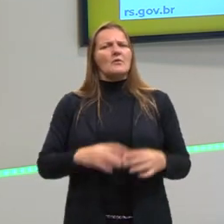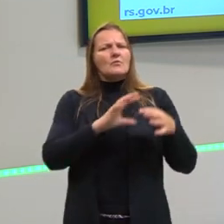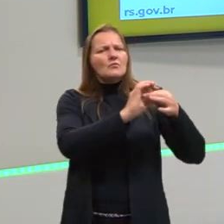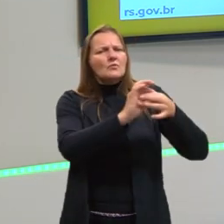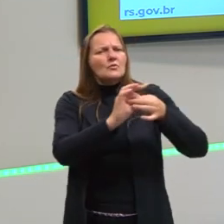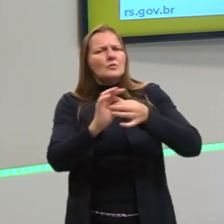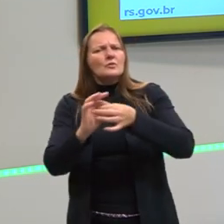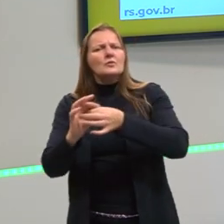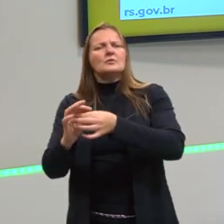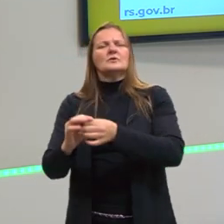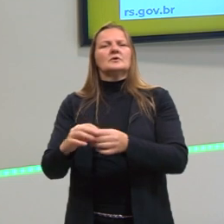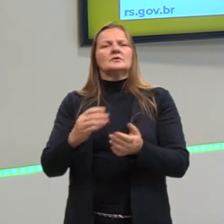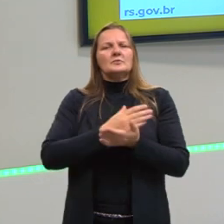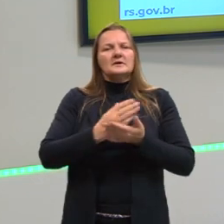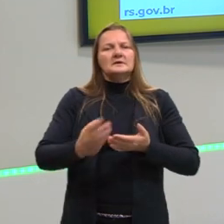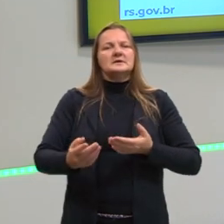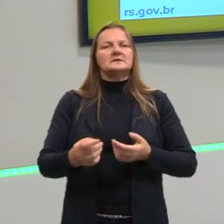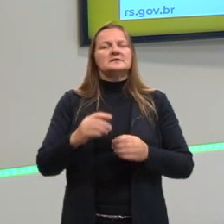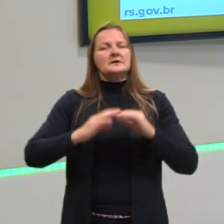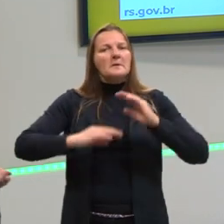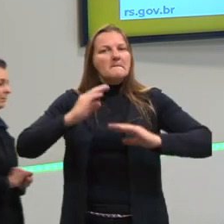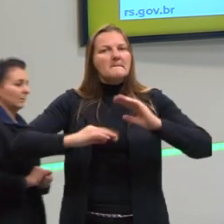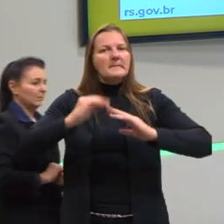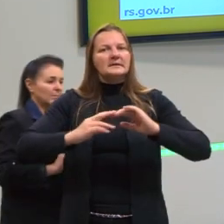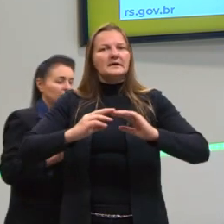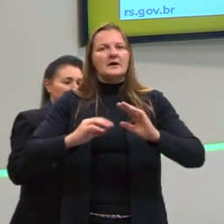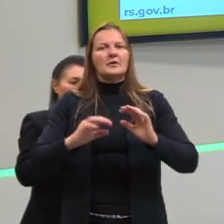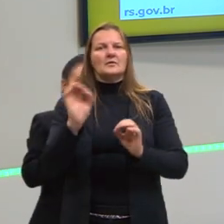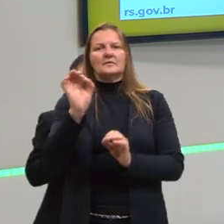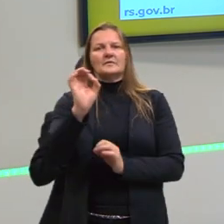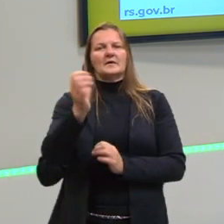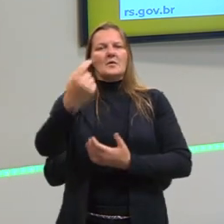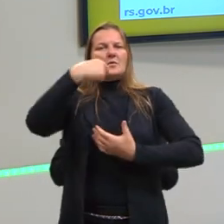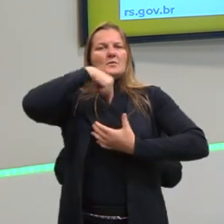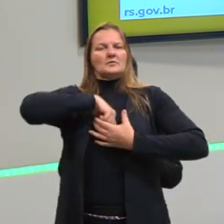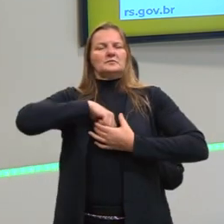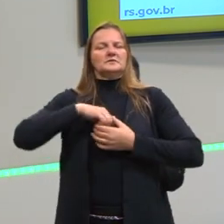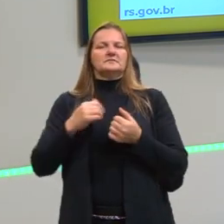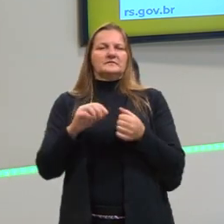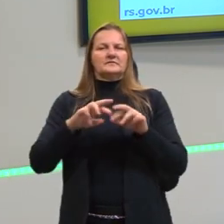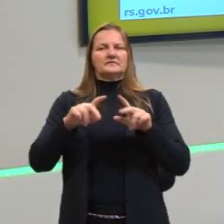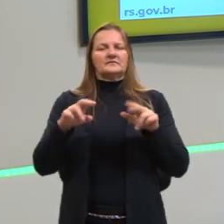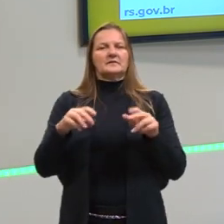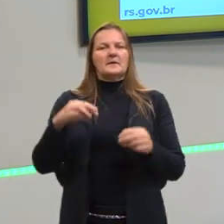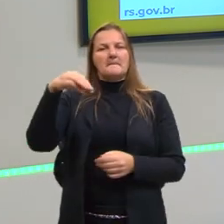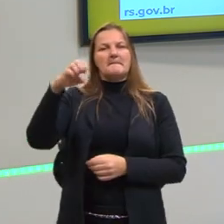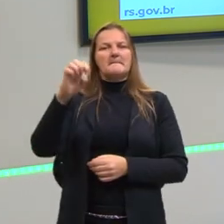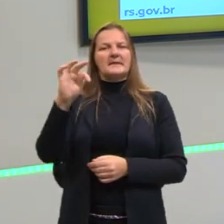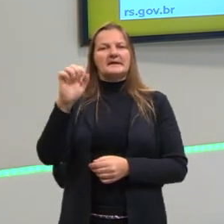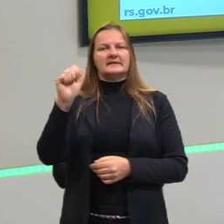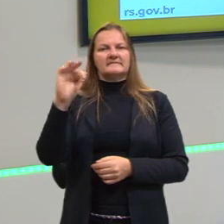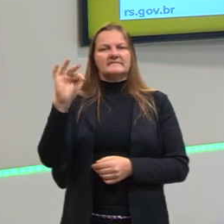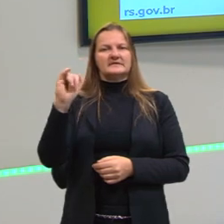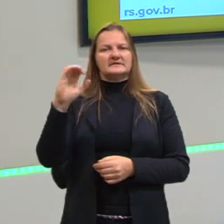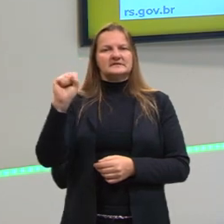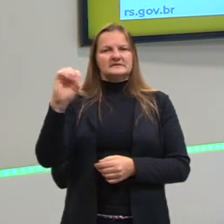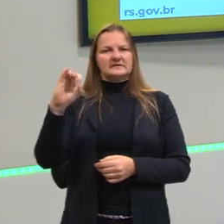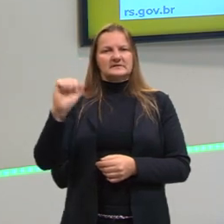condições parte ainda nossas condições materiais e não dessas questões metafísicas como o rei do pregava